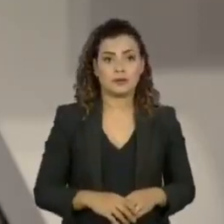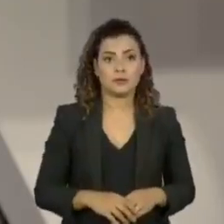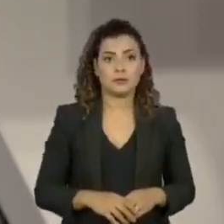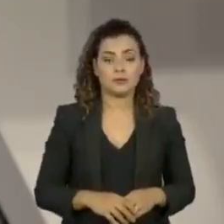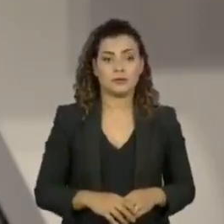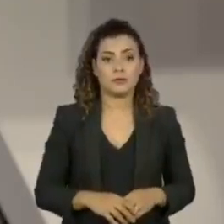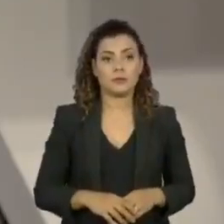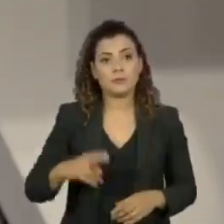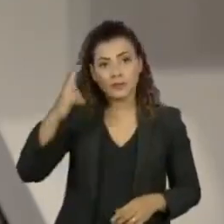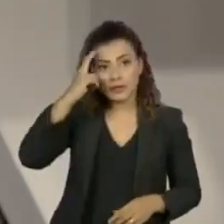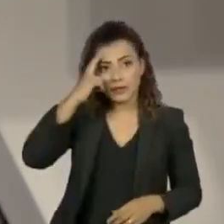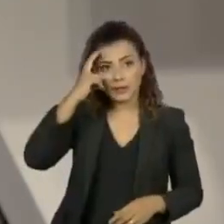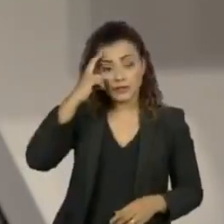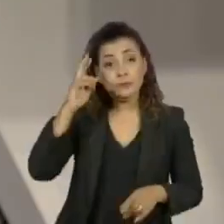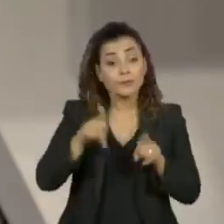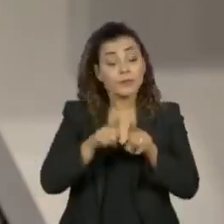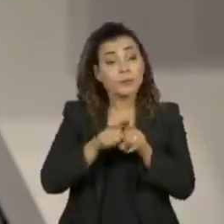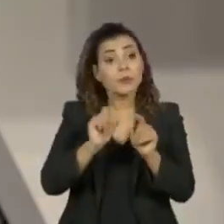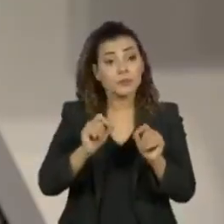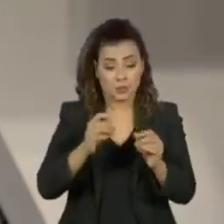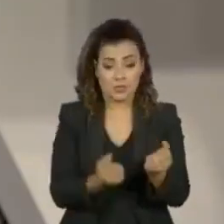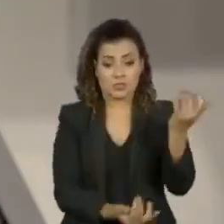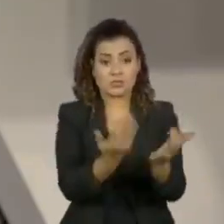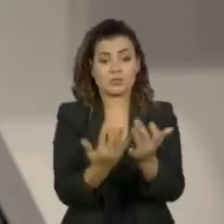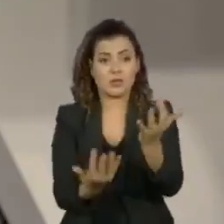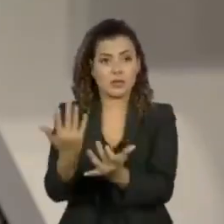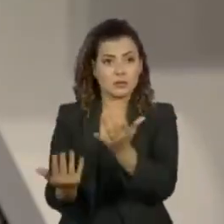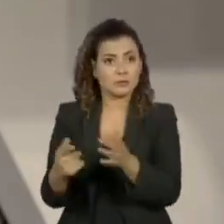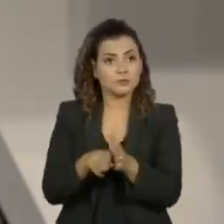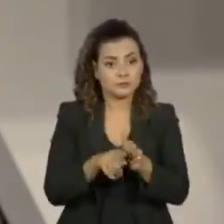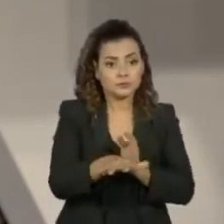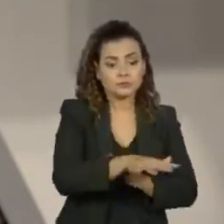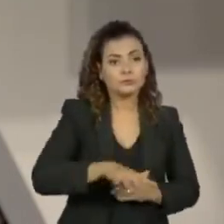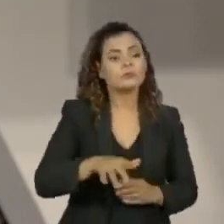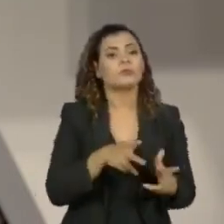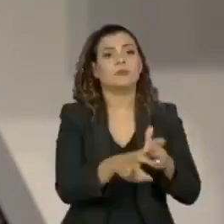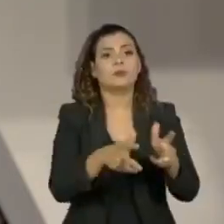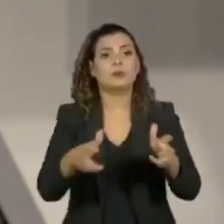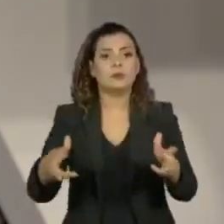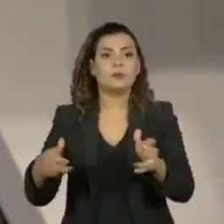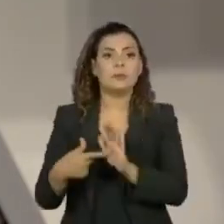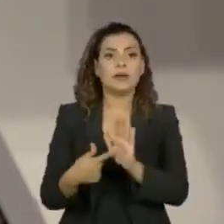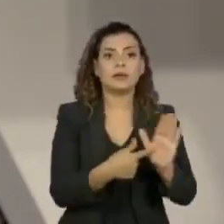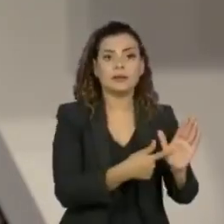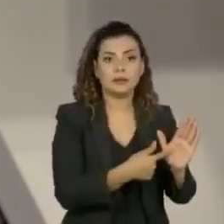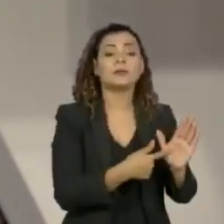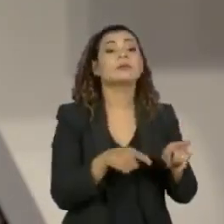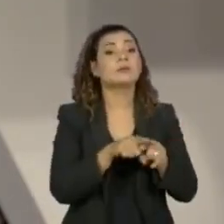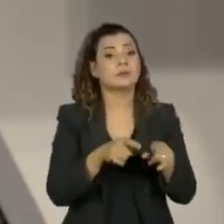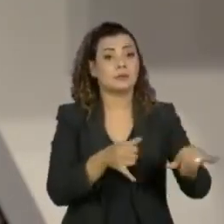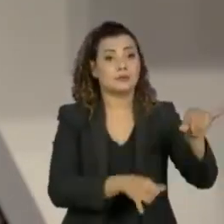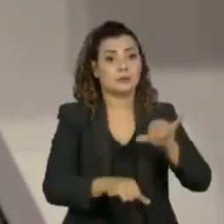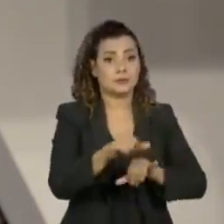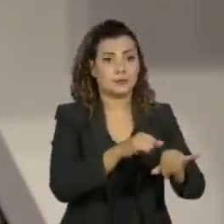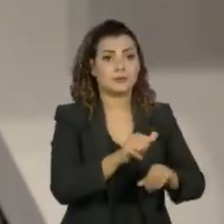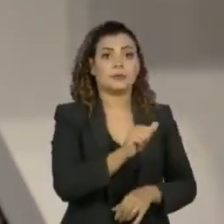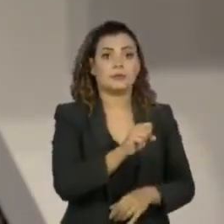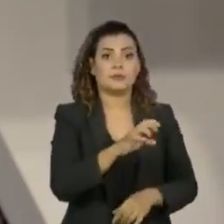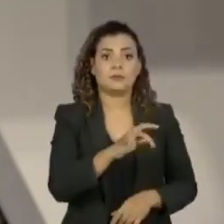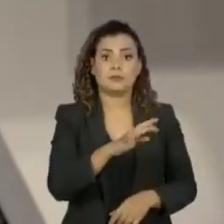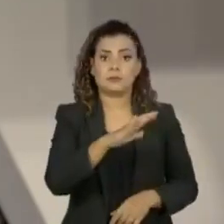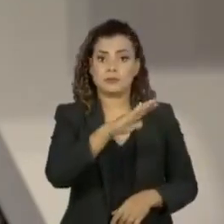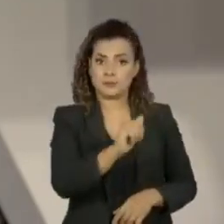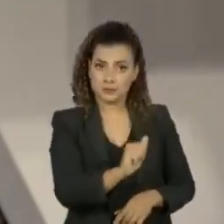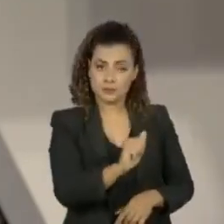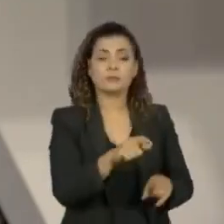Um incêndio atingiu hoje o laboratório que produz as vacinas contra o coronavírus da Oxford-AstraZeneca na